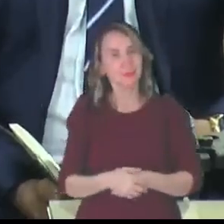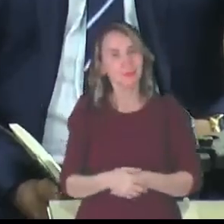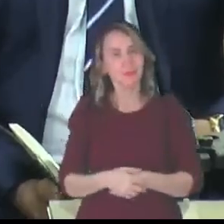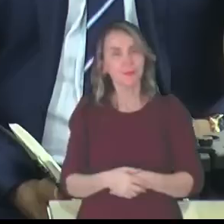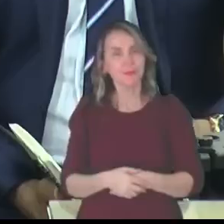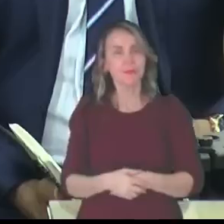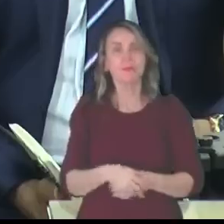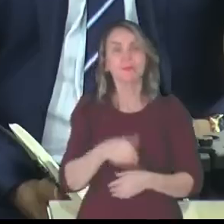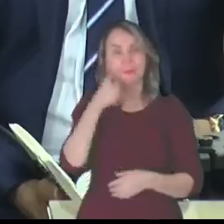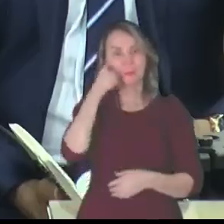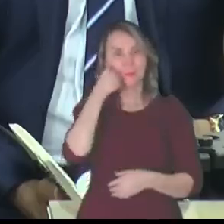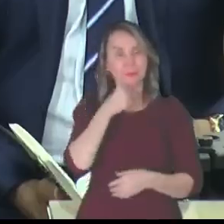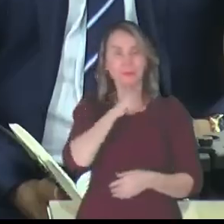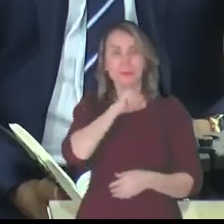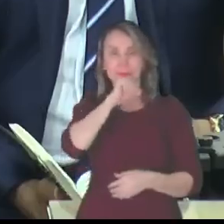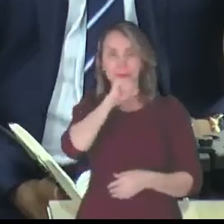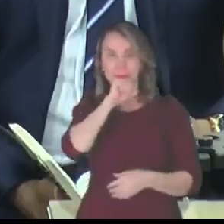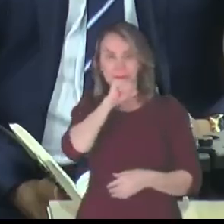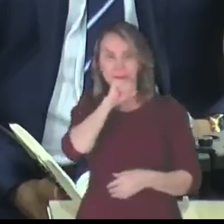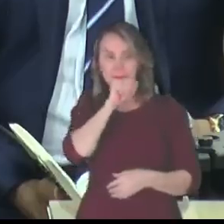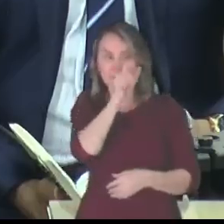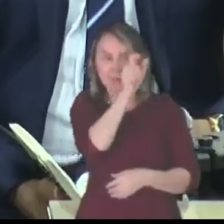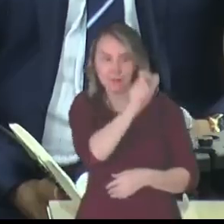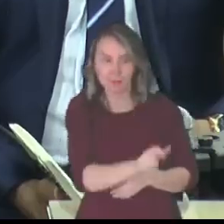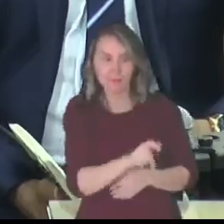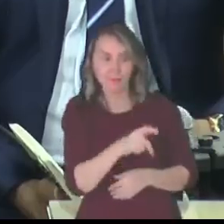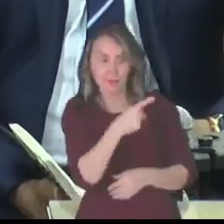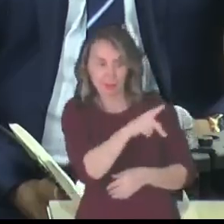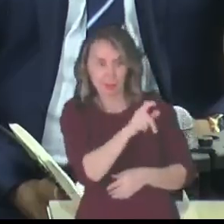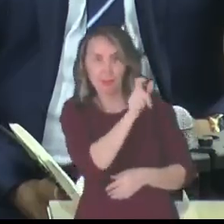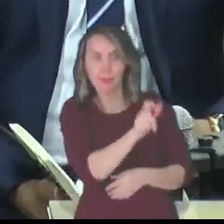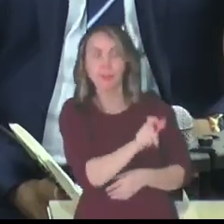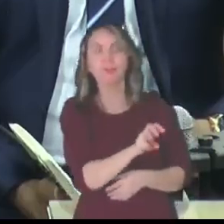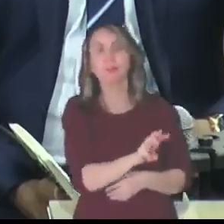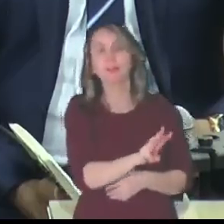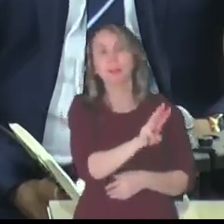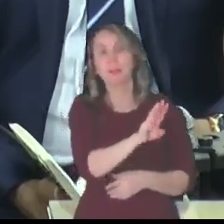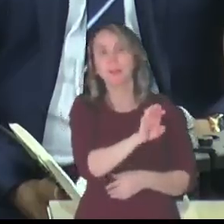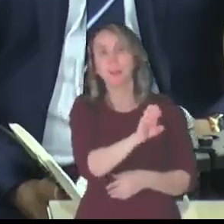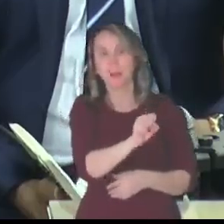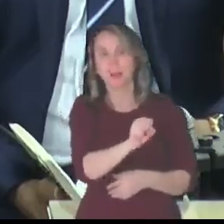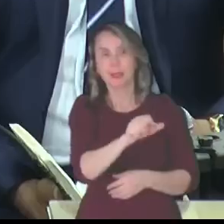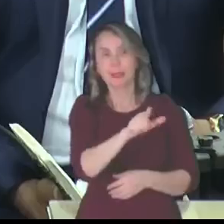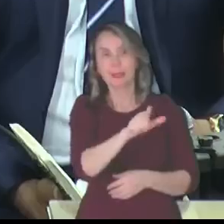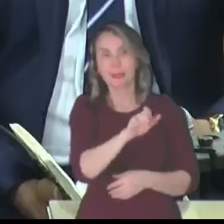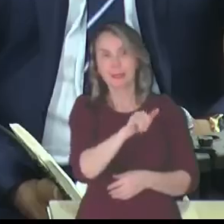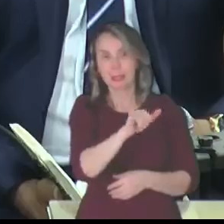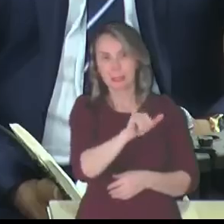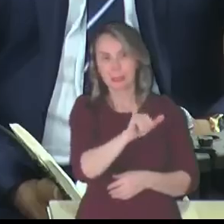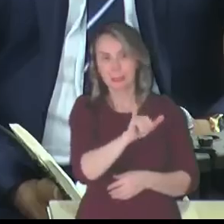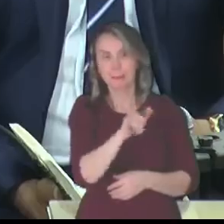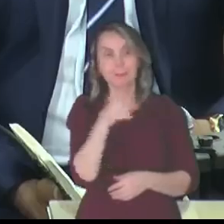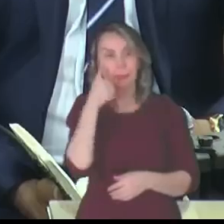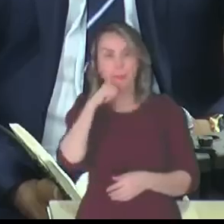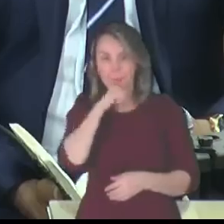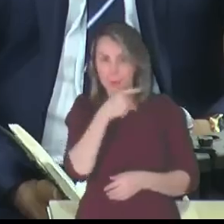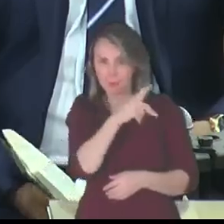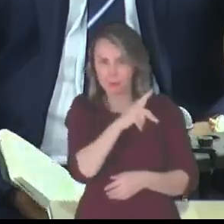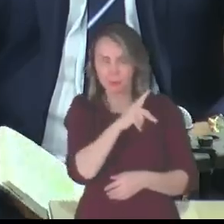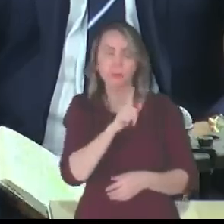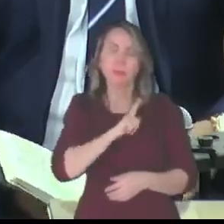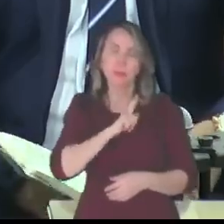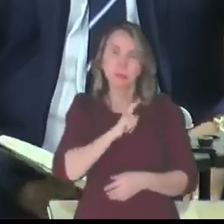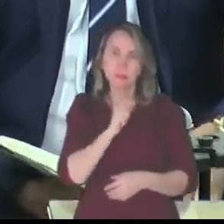a mãe de Wesley Susana Wesley a mãe de Wesley era ela tinha poucos filhos quem sabe dizer quantos filhos